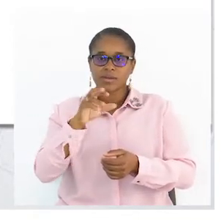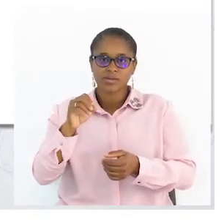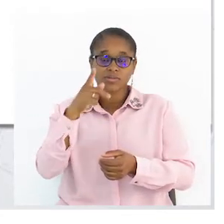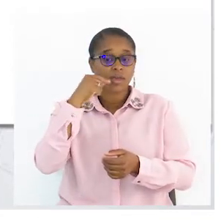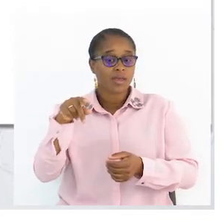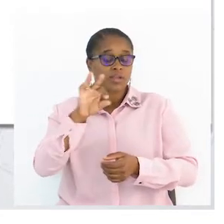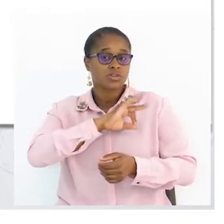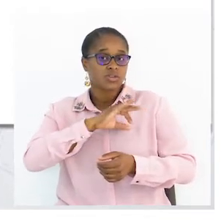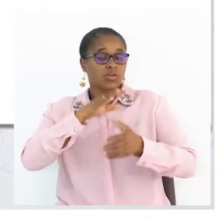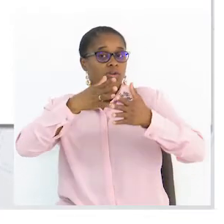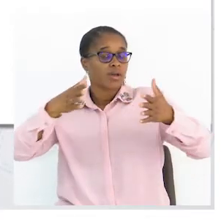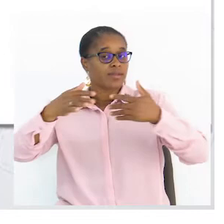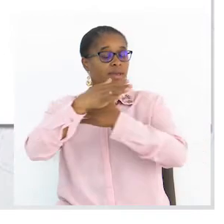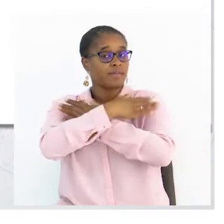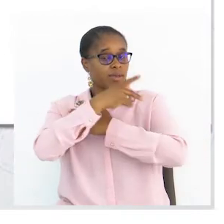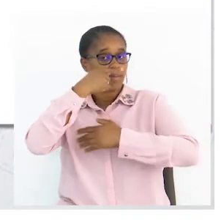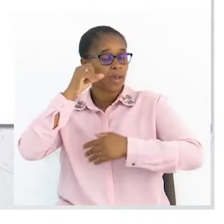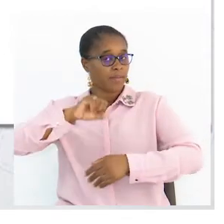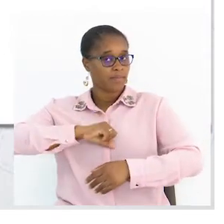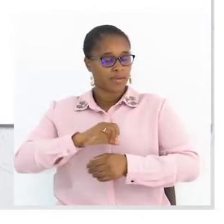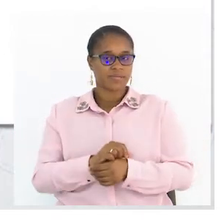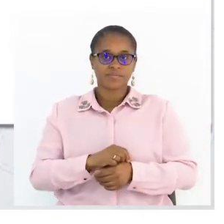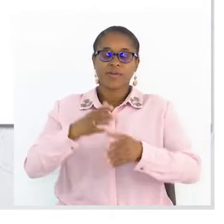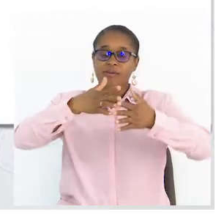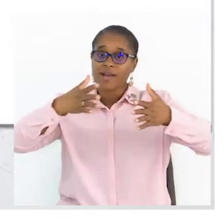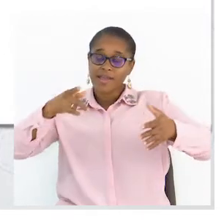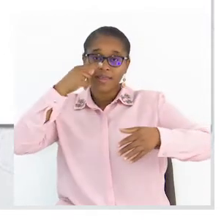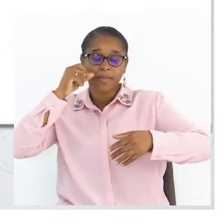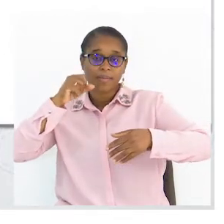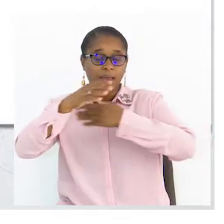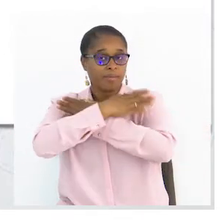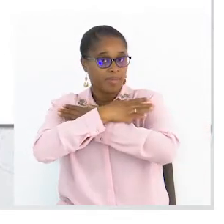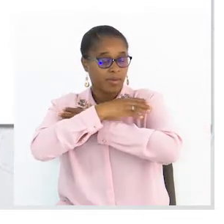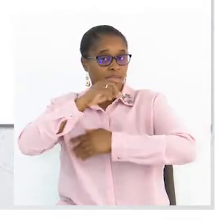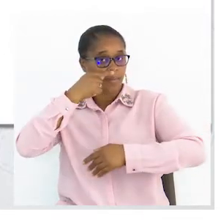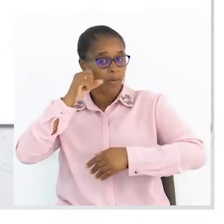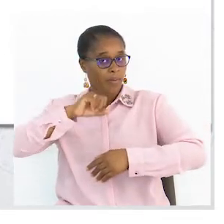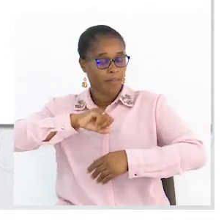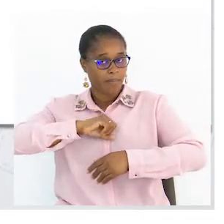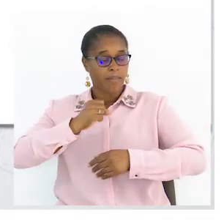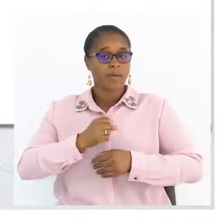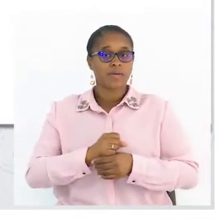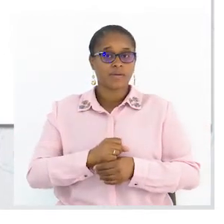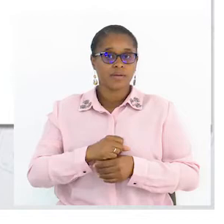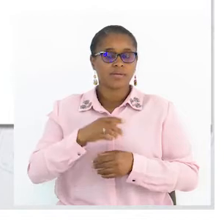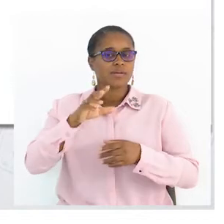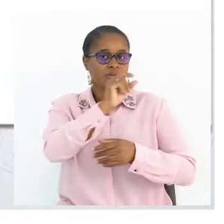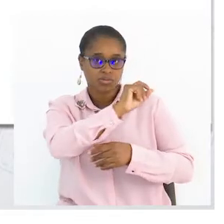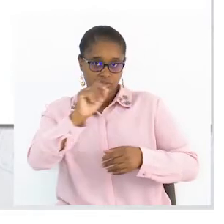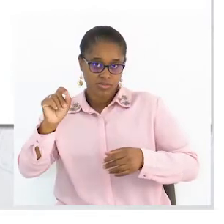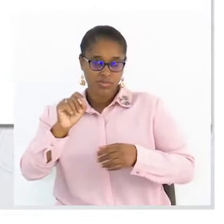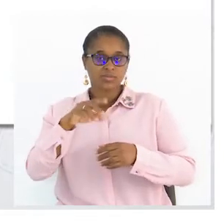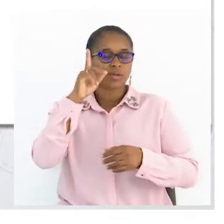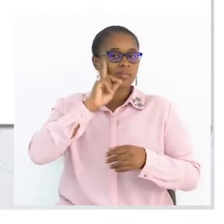meu pai. Um grande amigo do meu pai é o nosso predicativo do sujeito. A Catarina parece insatisfeita com